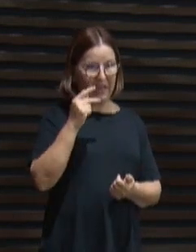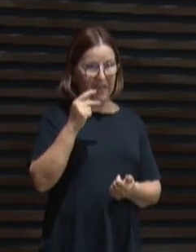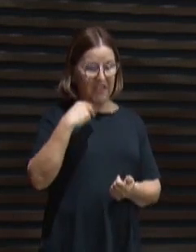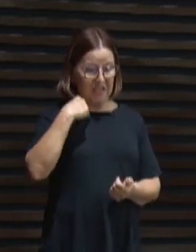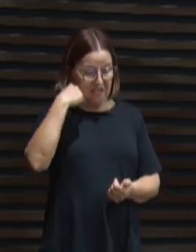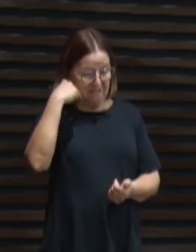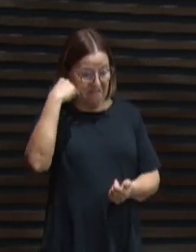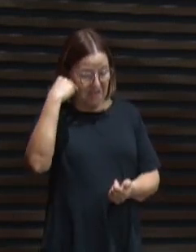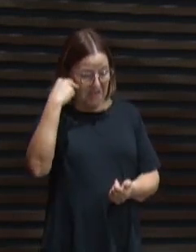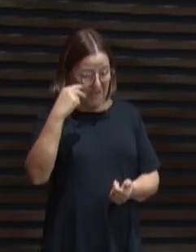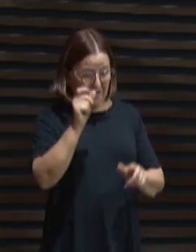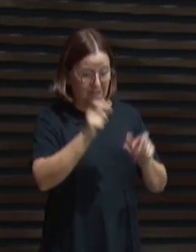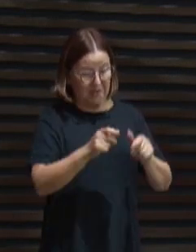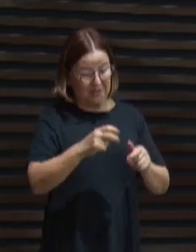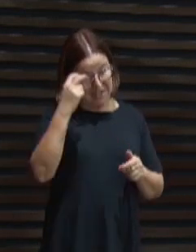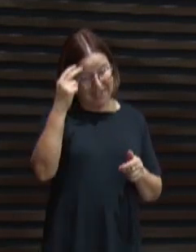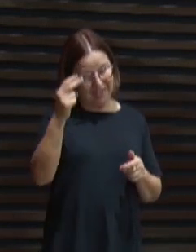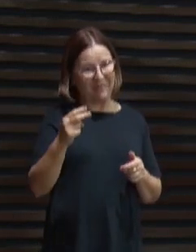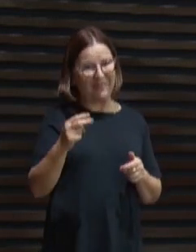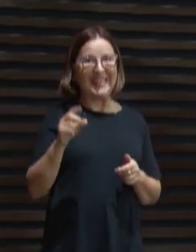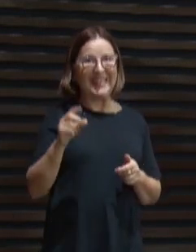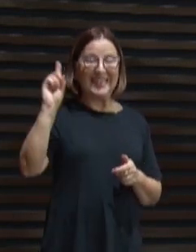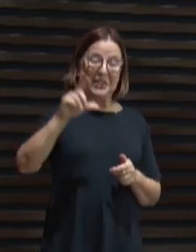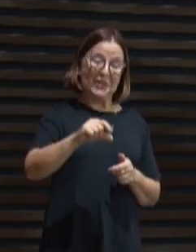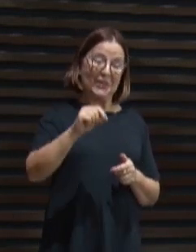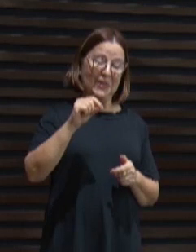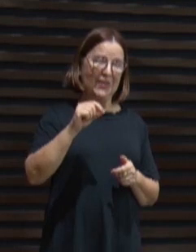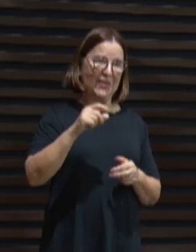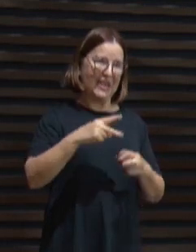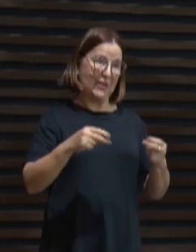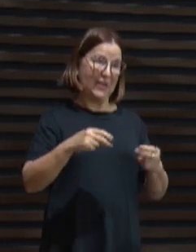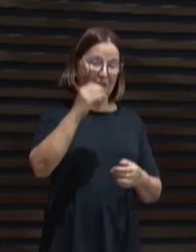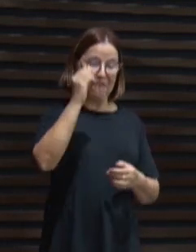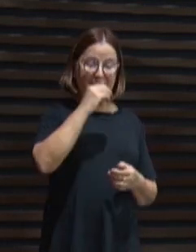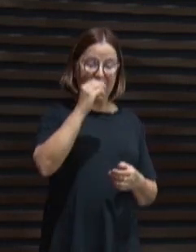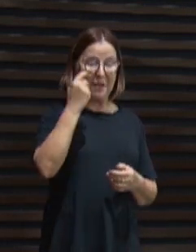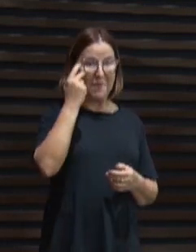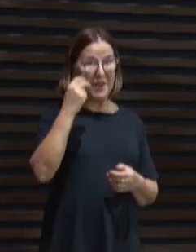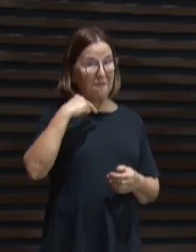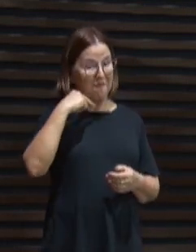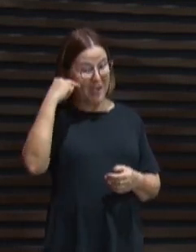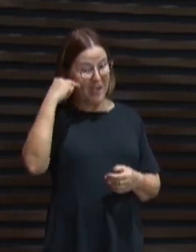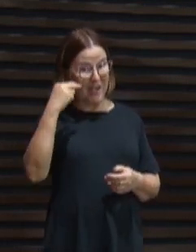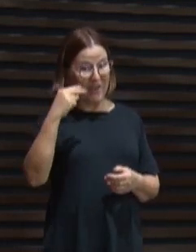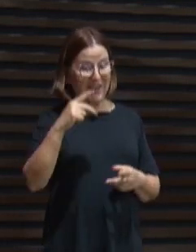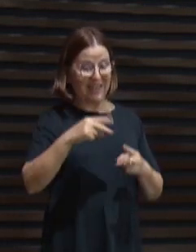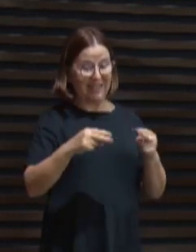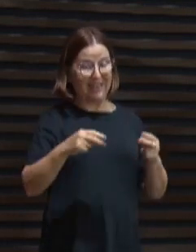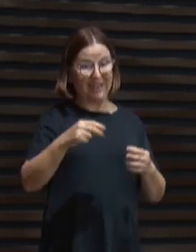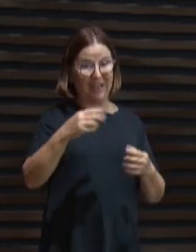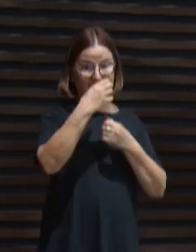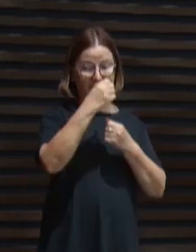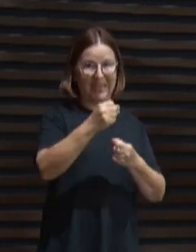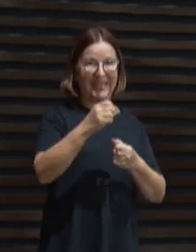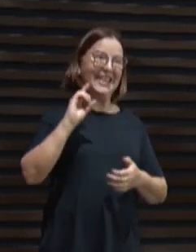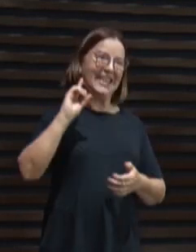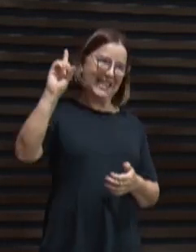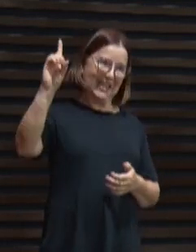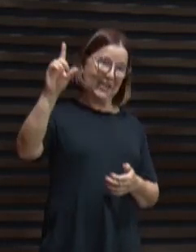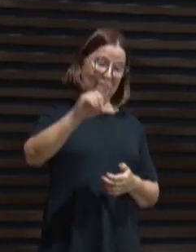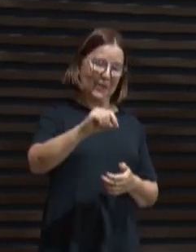os sábios, e escolheu as coisas fracas do mundo para envergonhar as fortes. E